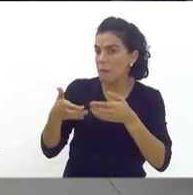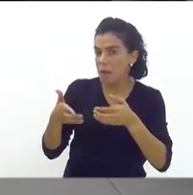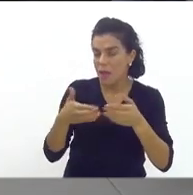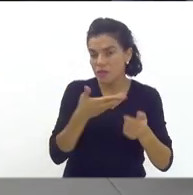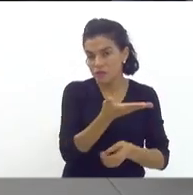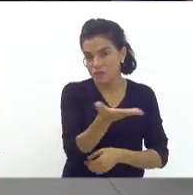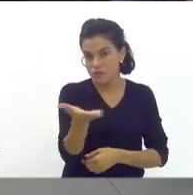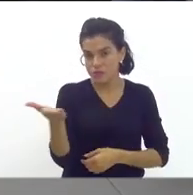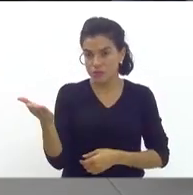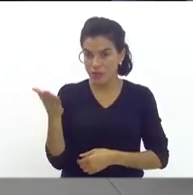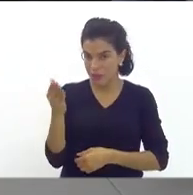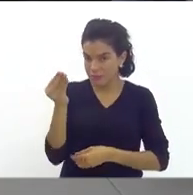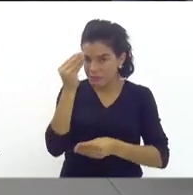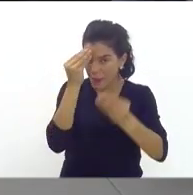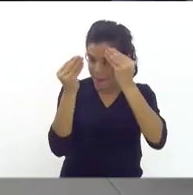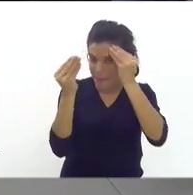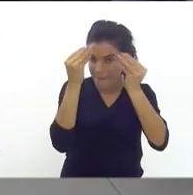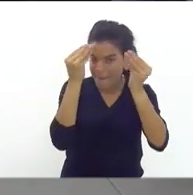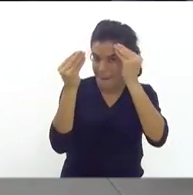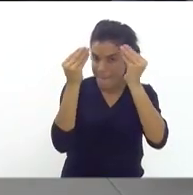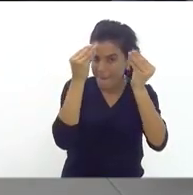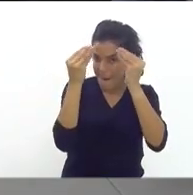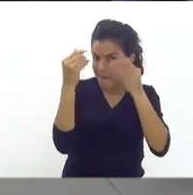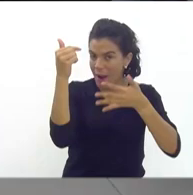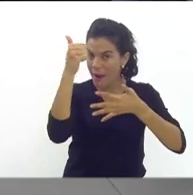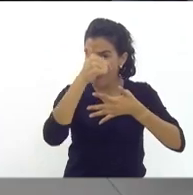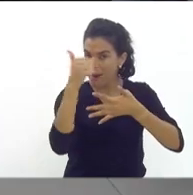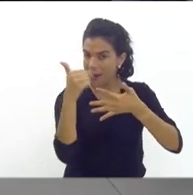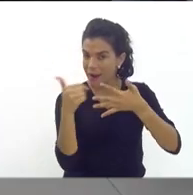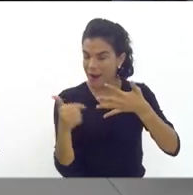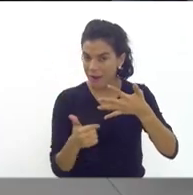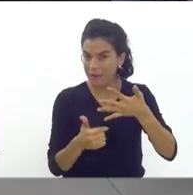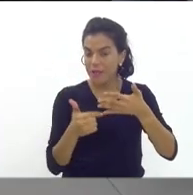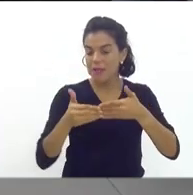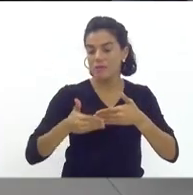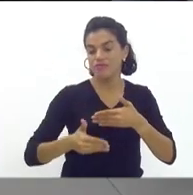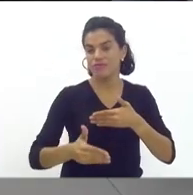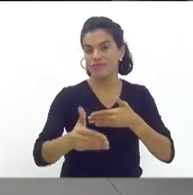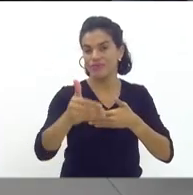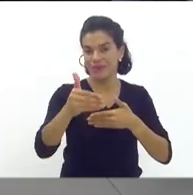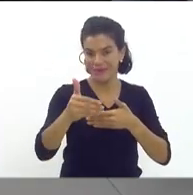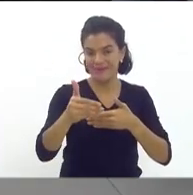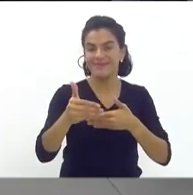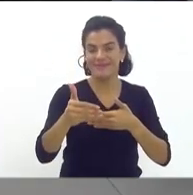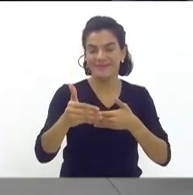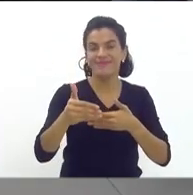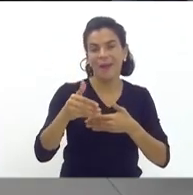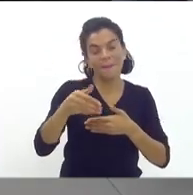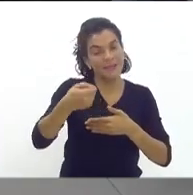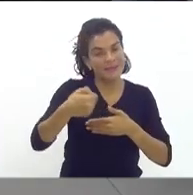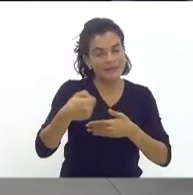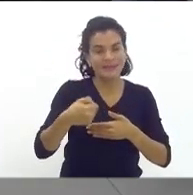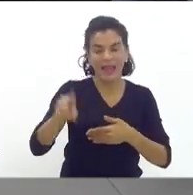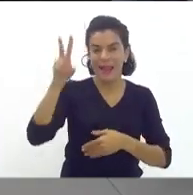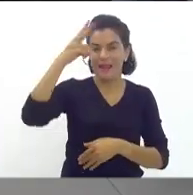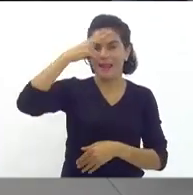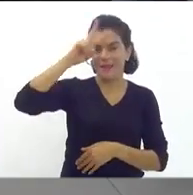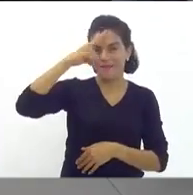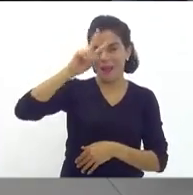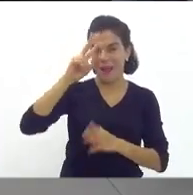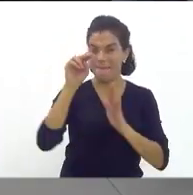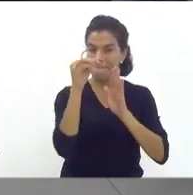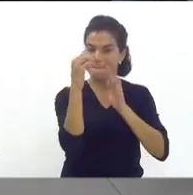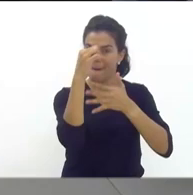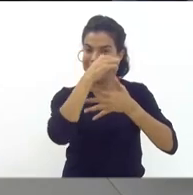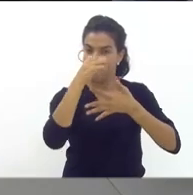é gravem esses esses itens e mais para frente a gente vai utilizá-los novamente para deixar bem